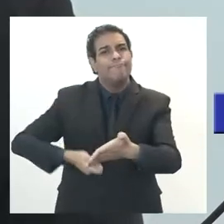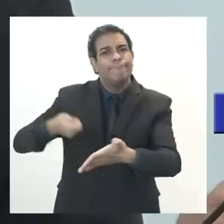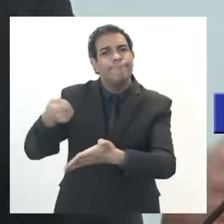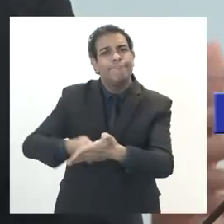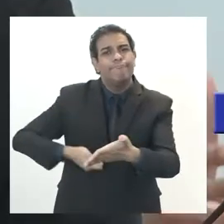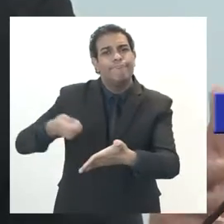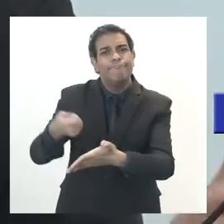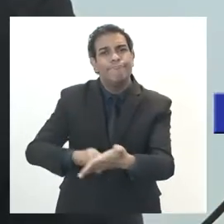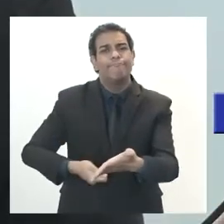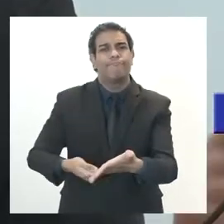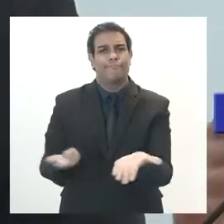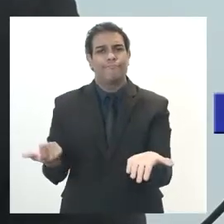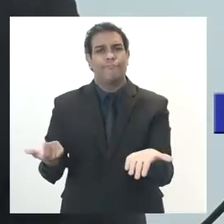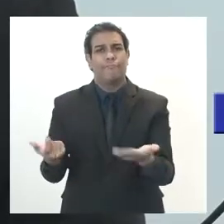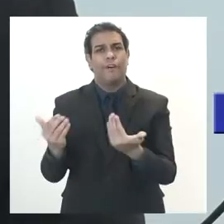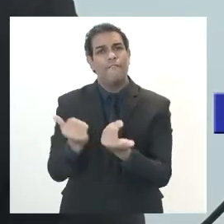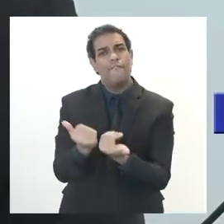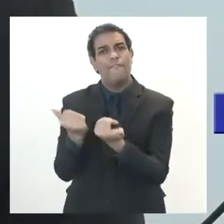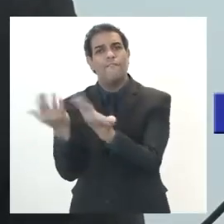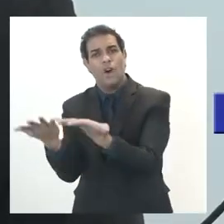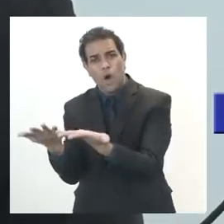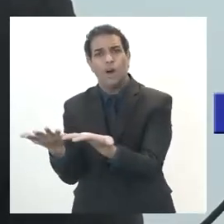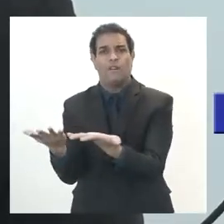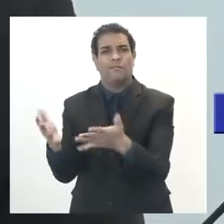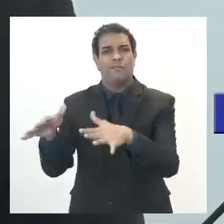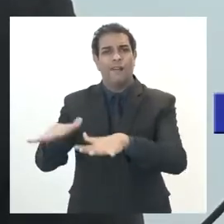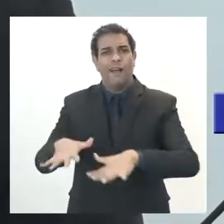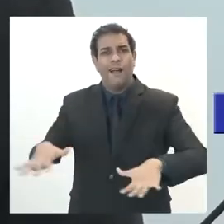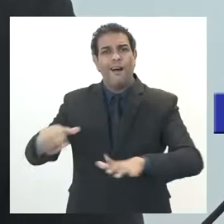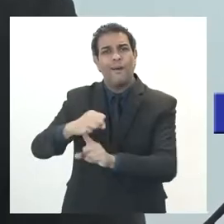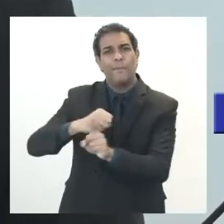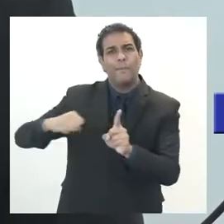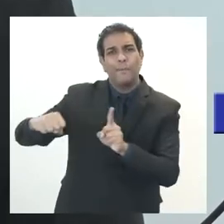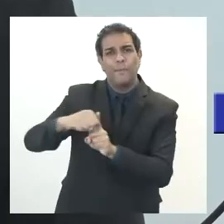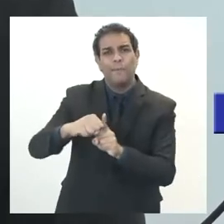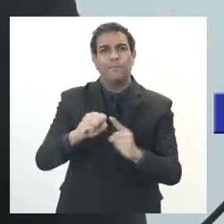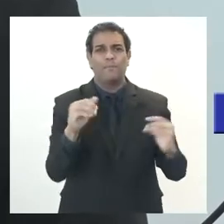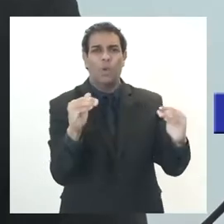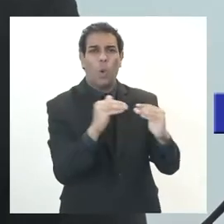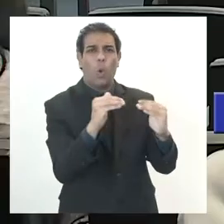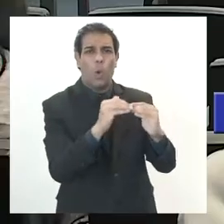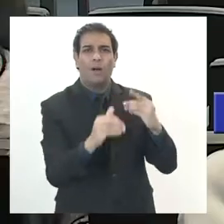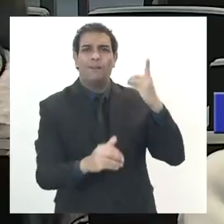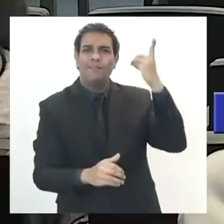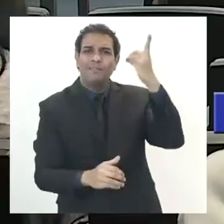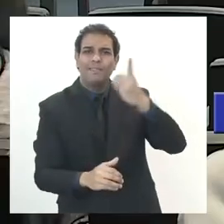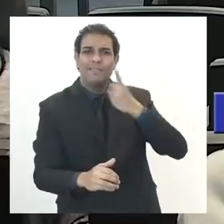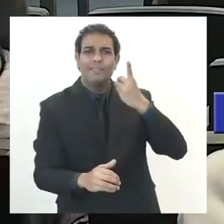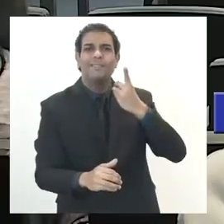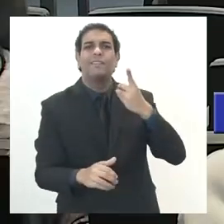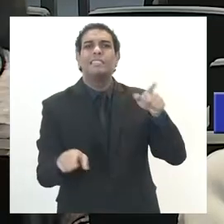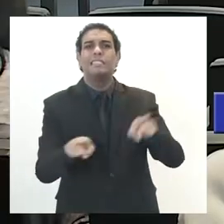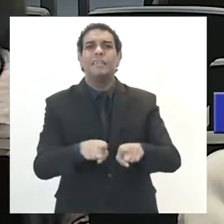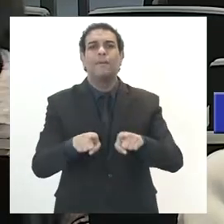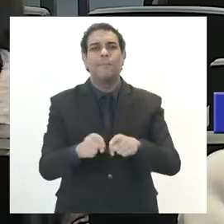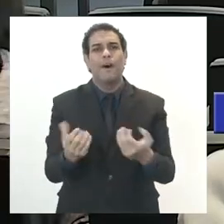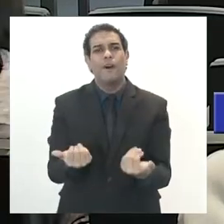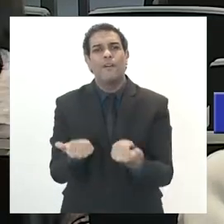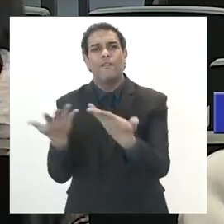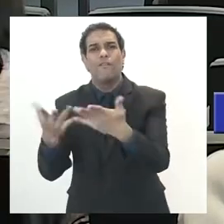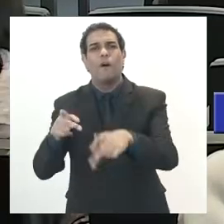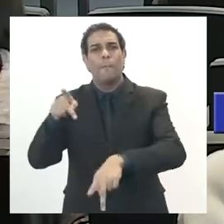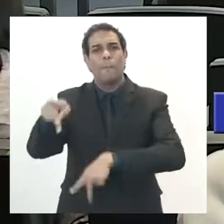exacerbam essa luta para fora né do Parlamento para como Deputado Flávio falou a importância da gente tá levando esse para Rua